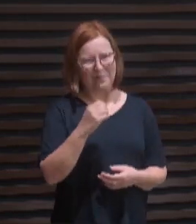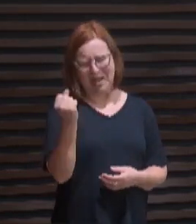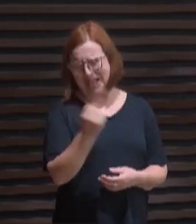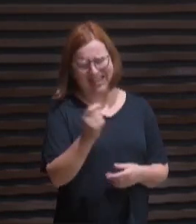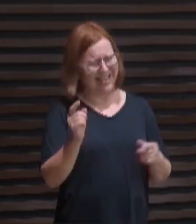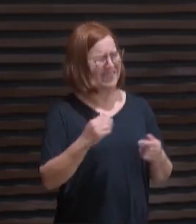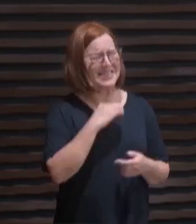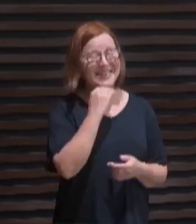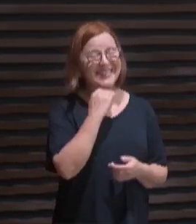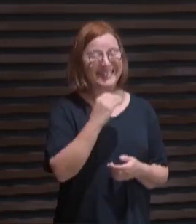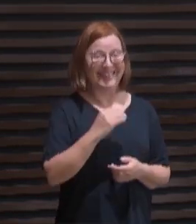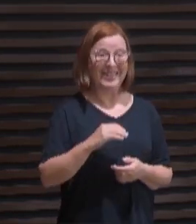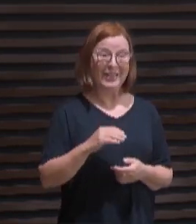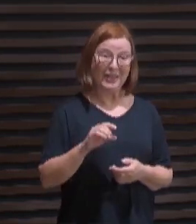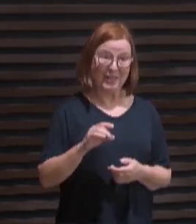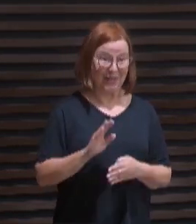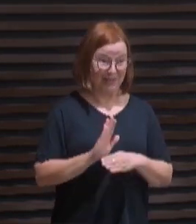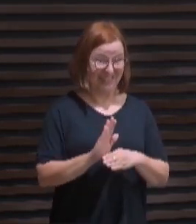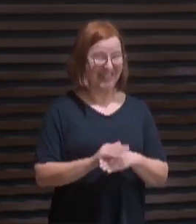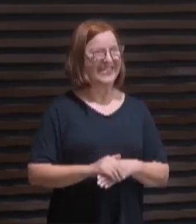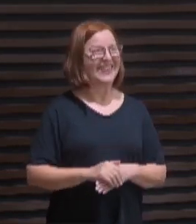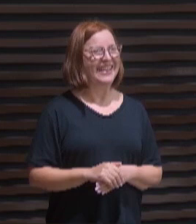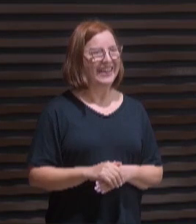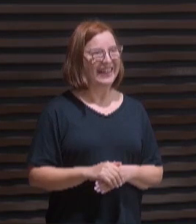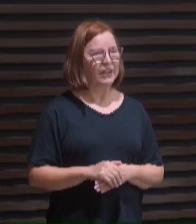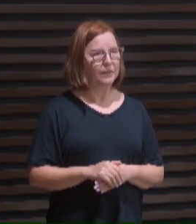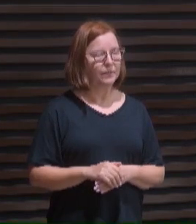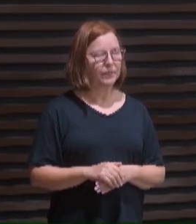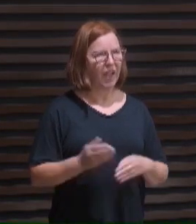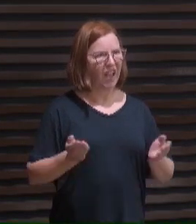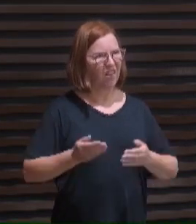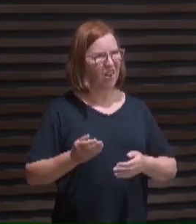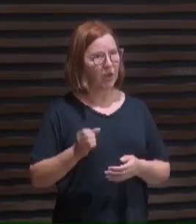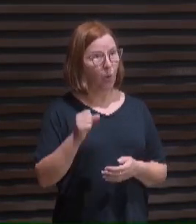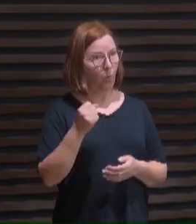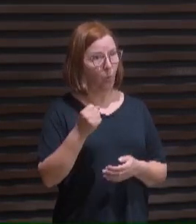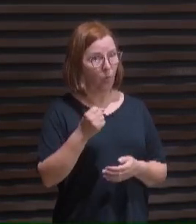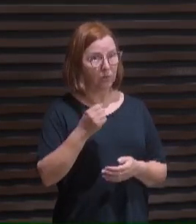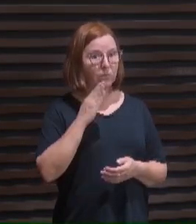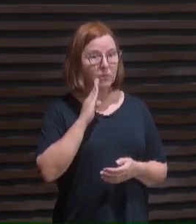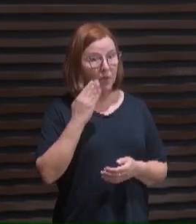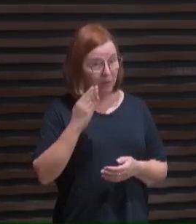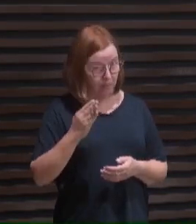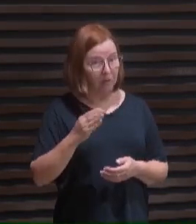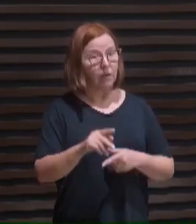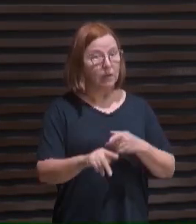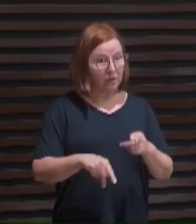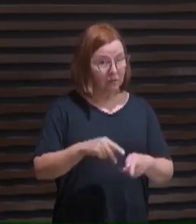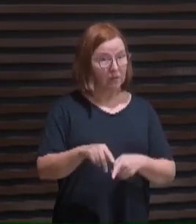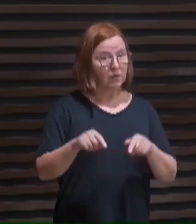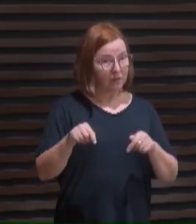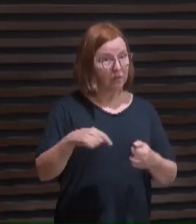cresceu, e nós hoje estamos 8 bilhões de pessoas, é gente demais, só